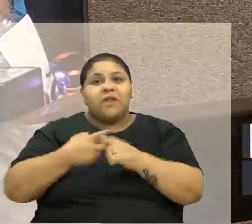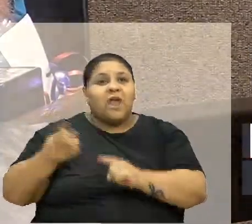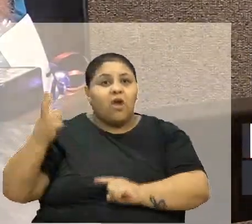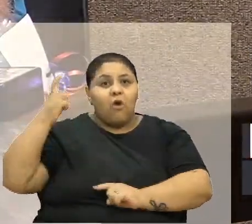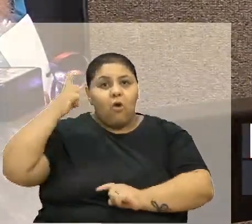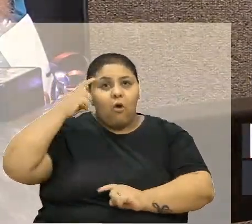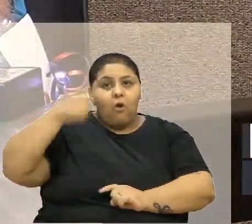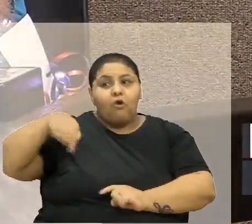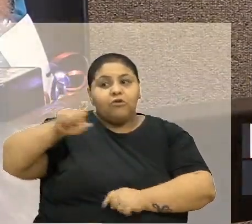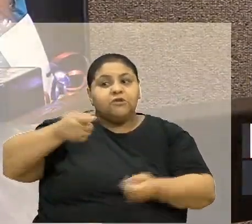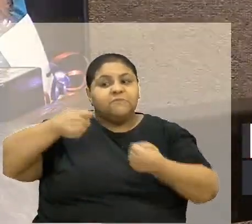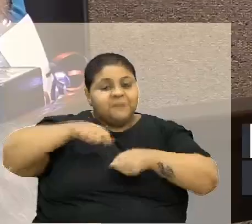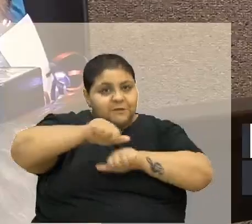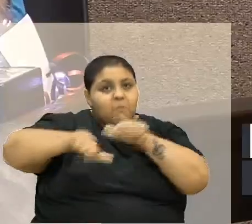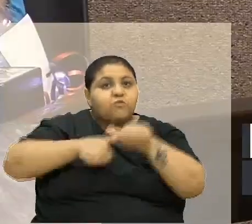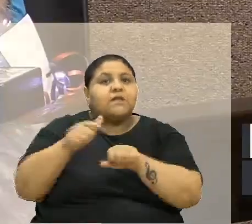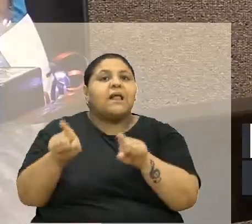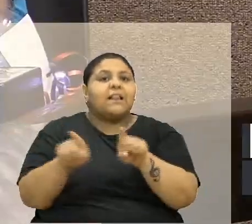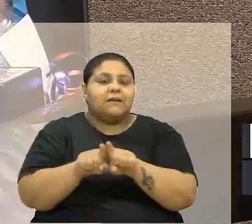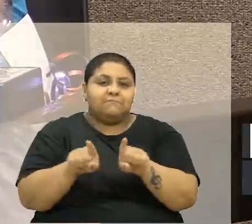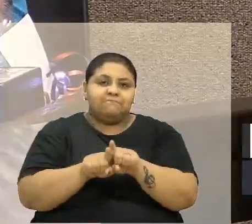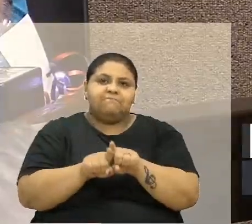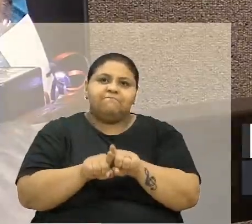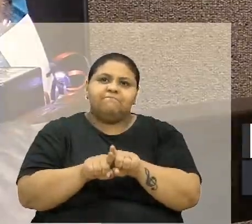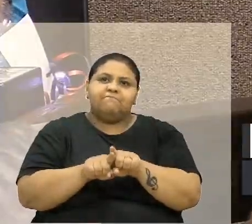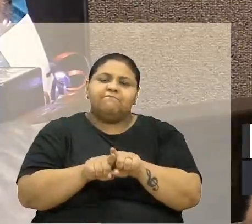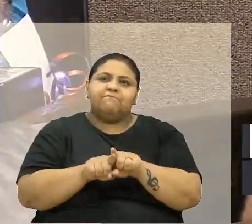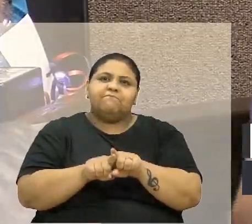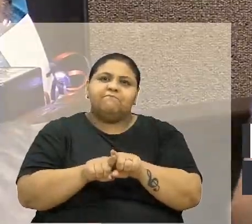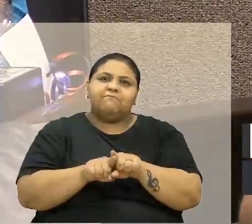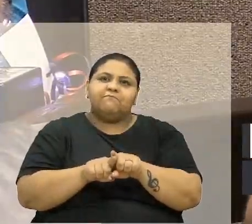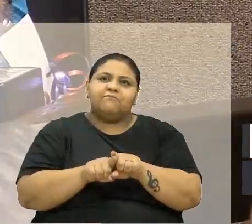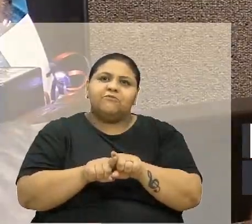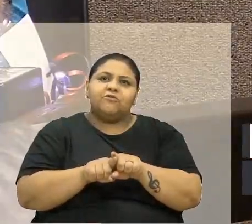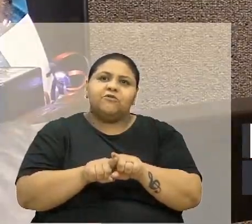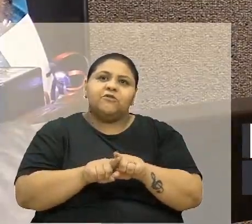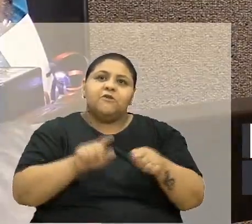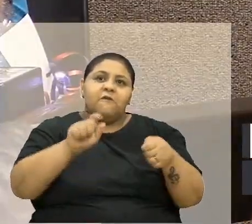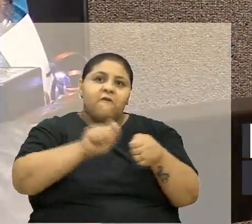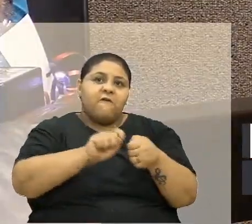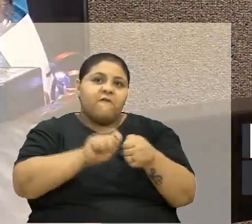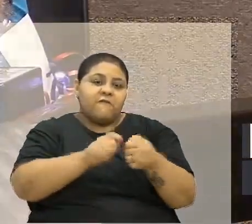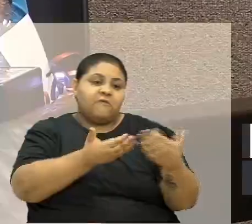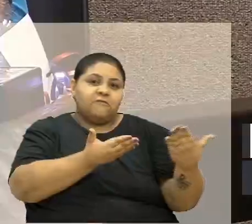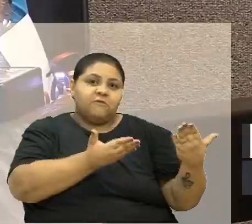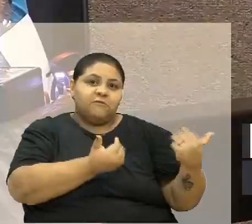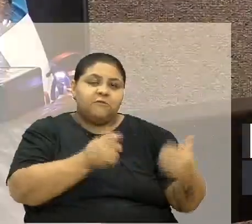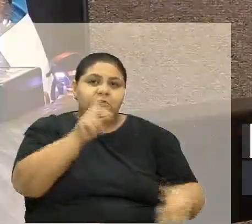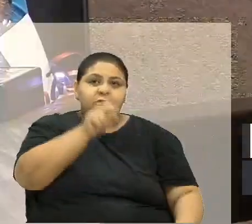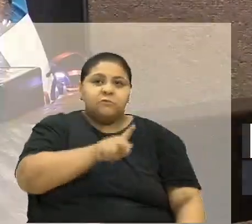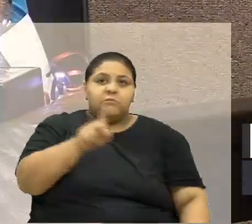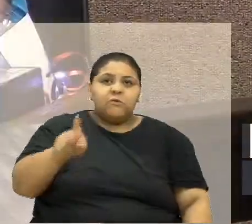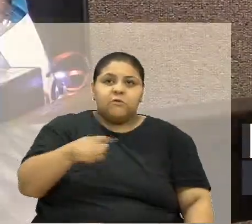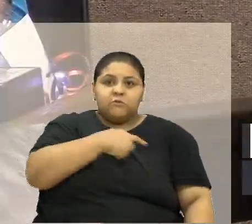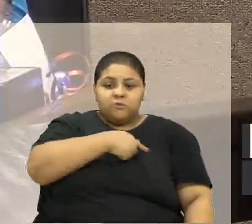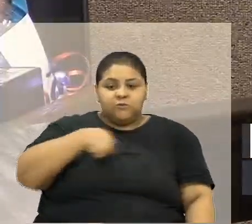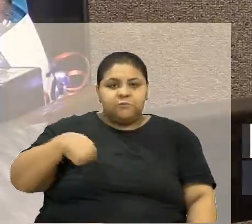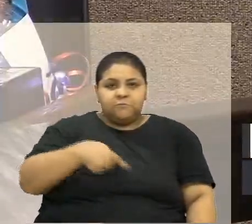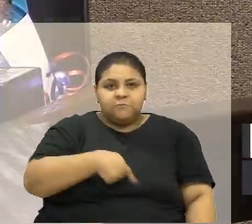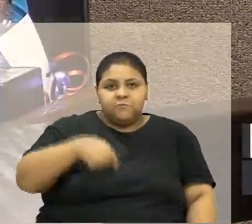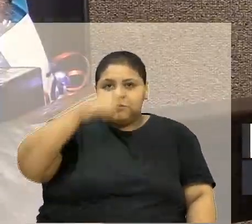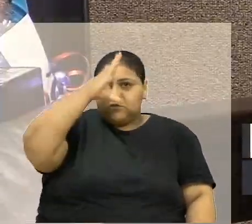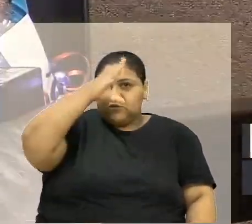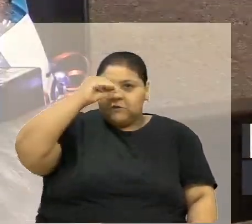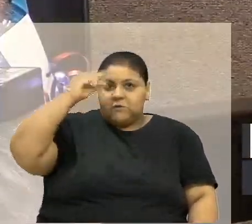que a gente precisa mudar também, que é fazer com que estes jovens, professor Zanquim, esses